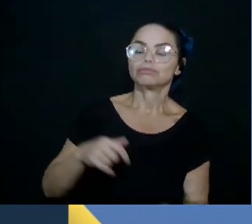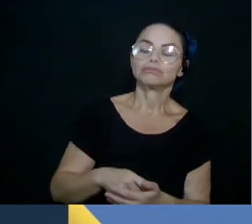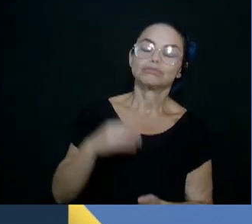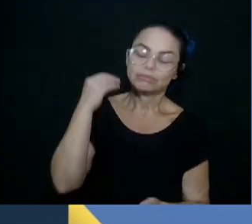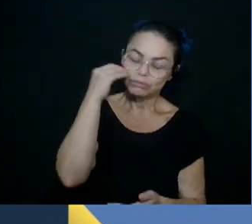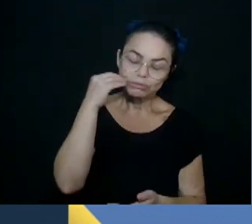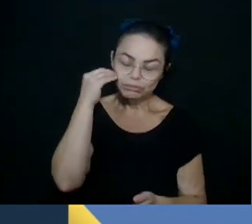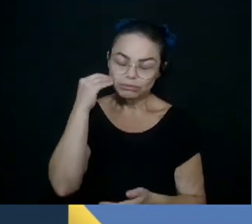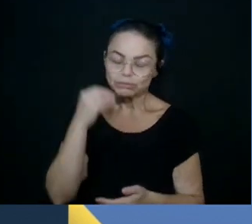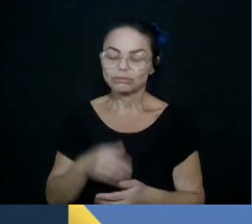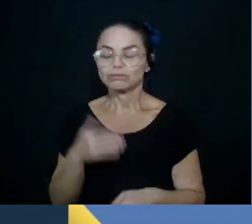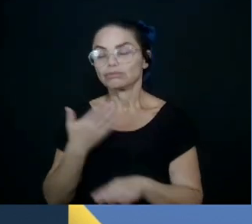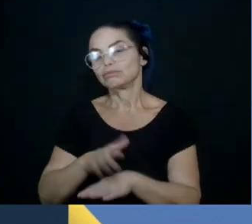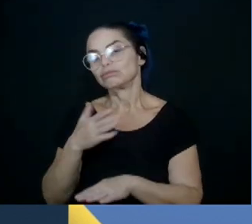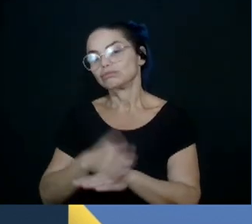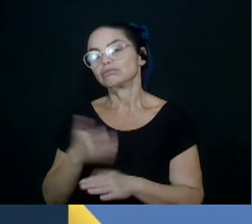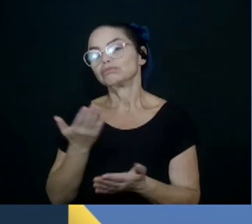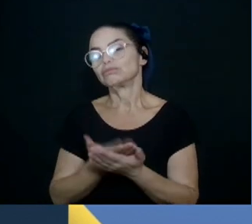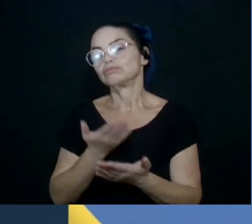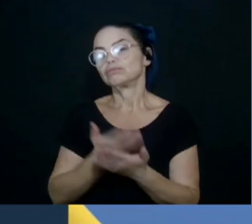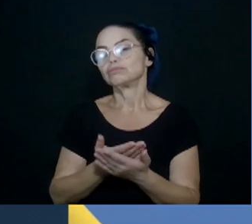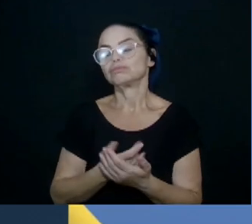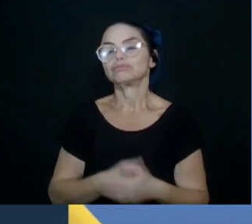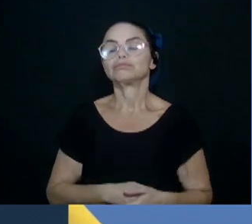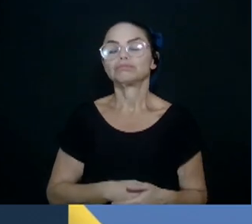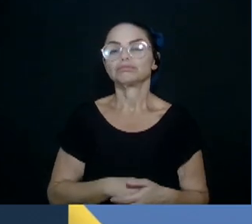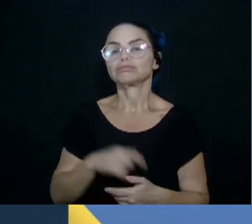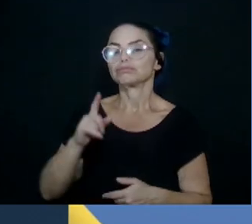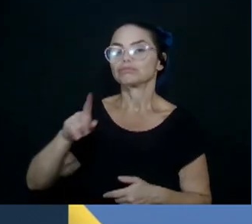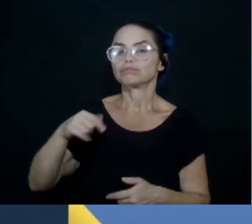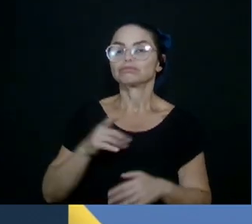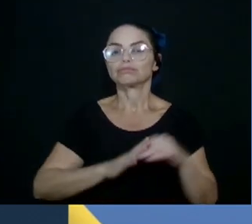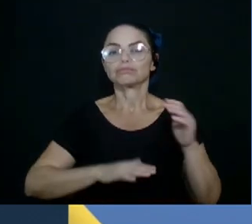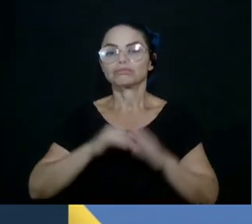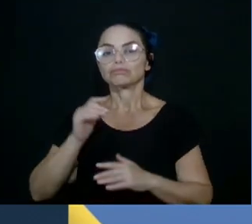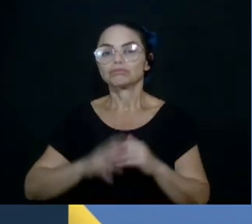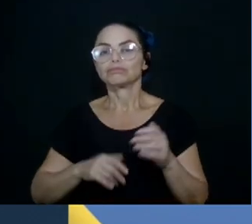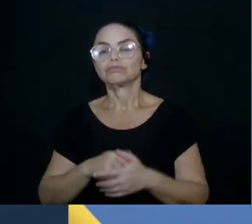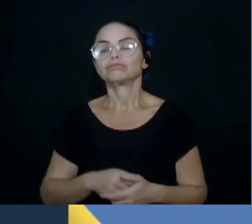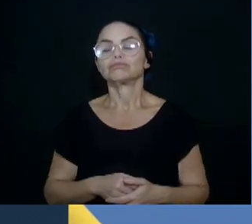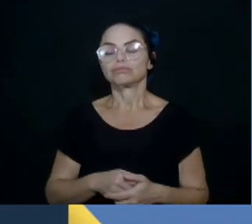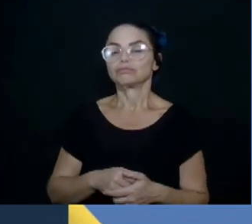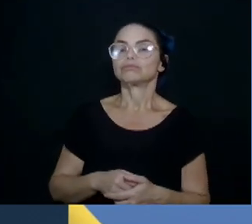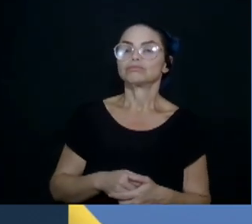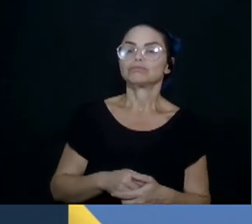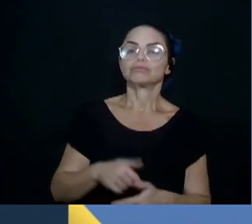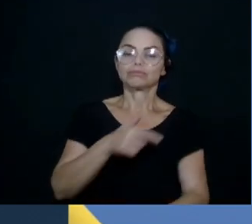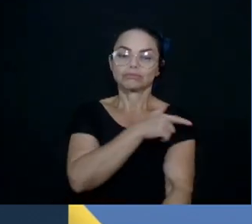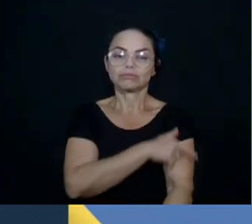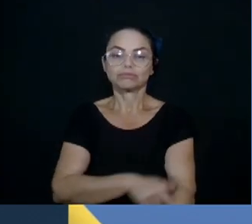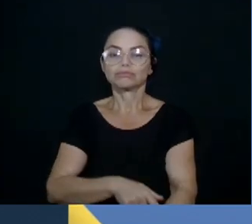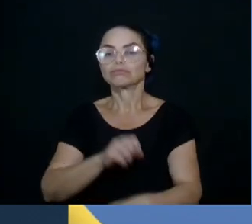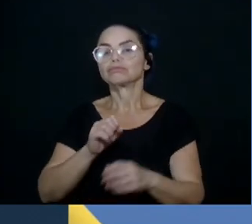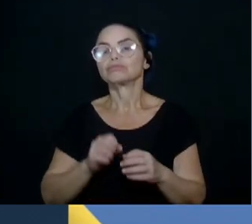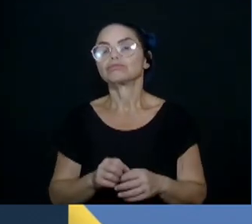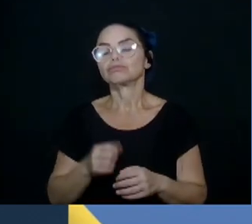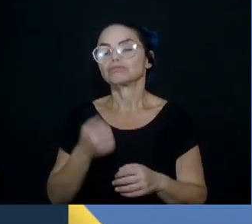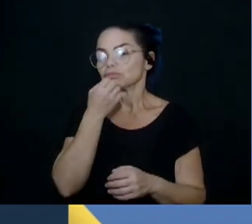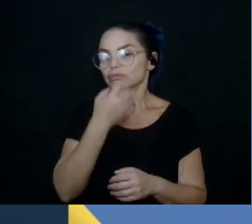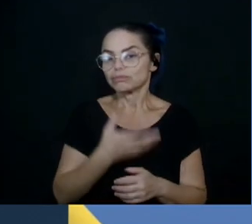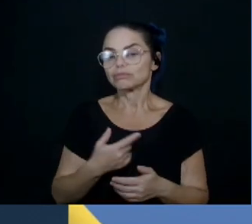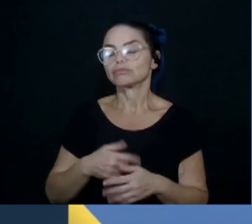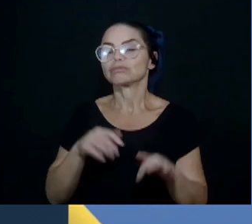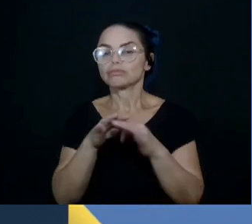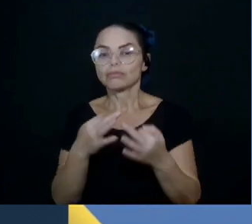práticas e estudos de casos de outros profissionais em uma abordagem educacional simples que revela como pequenos